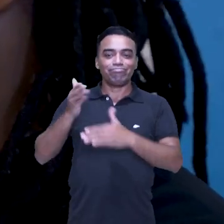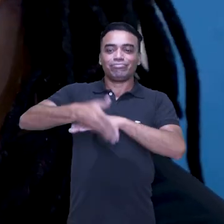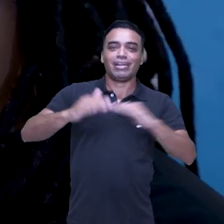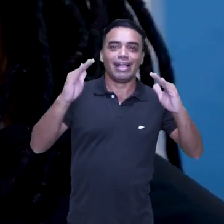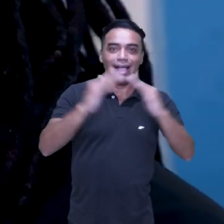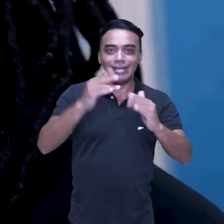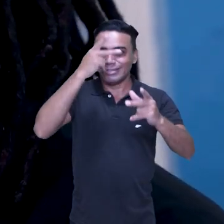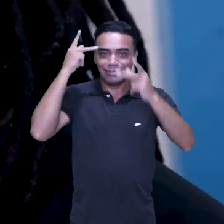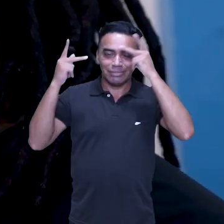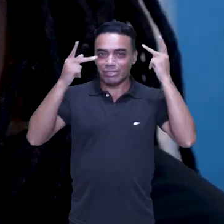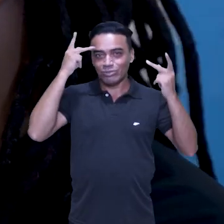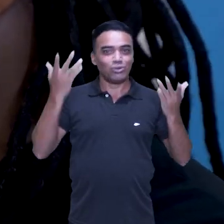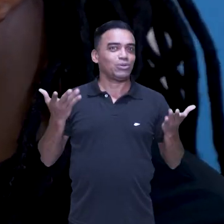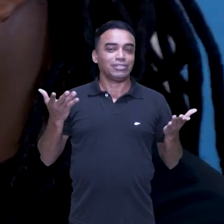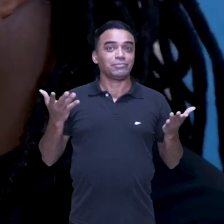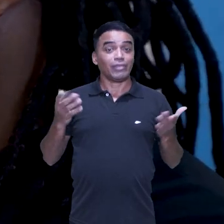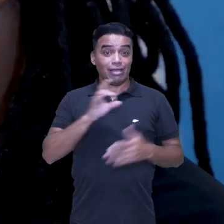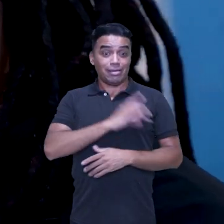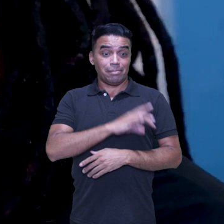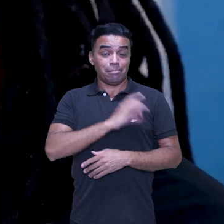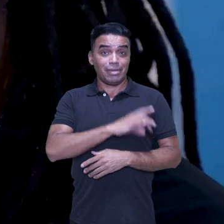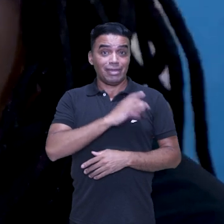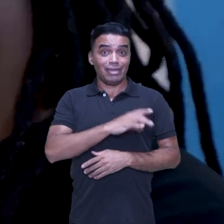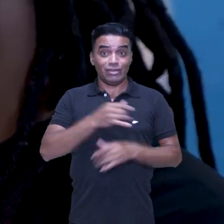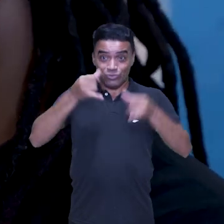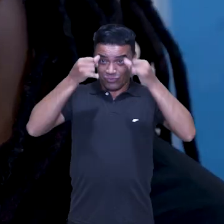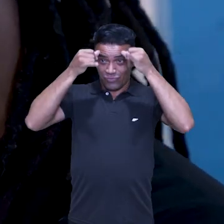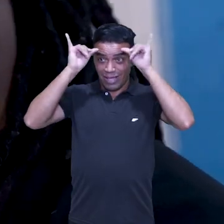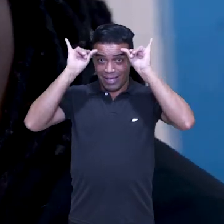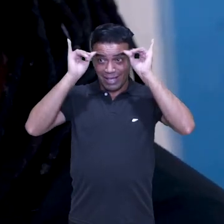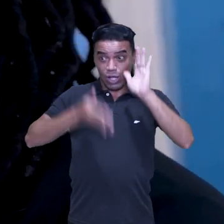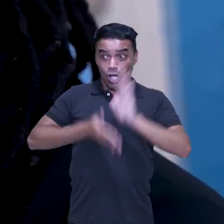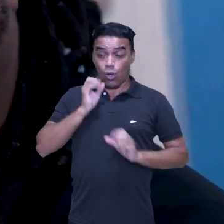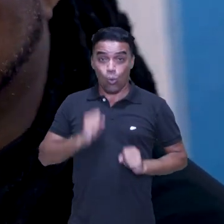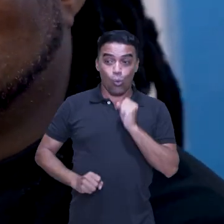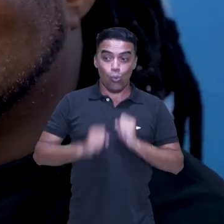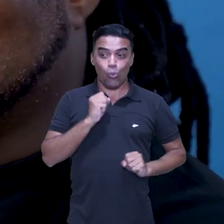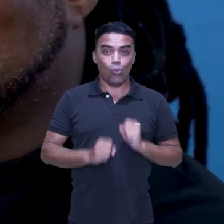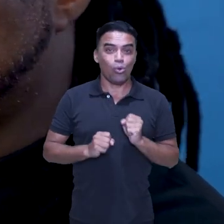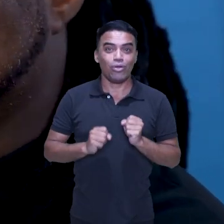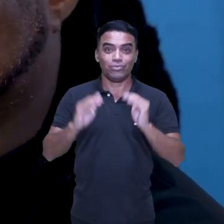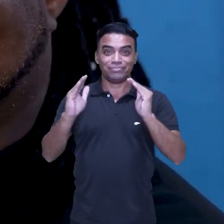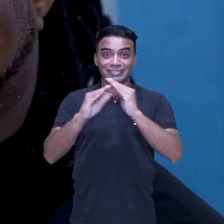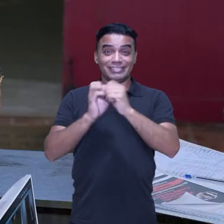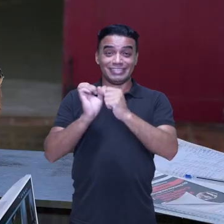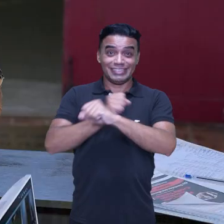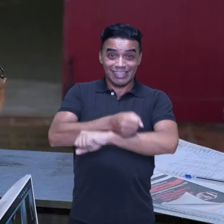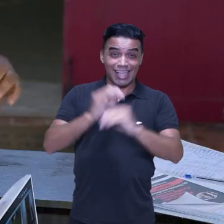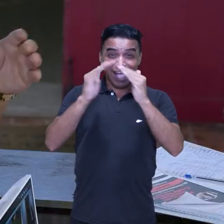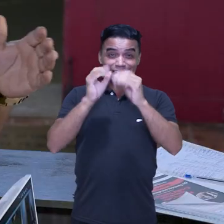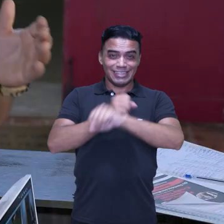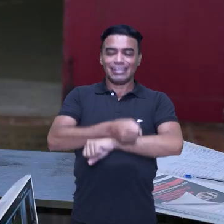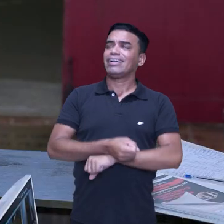das pessoas, correu de vaca, ela tem medo, assim, correu da vaca, o que mais, Rose? Achou, quilombola, fez, né? Tanta coisa. Então,